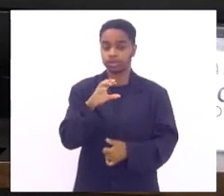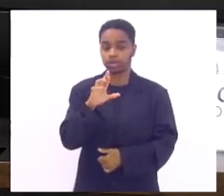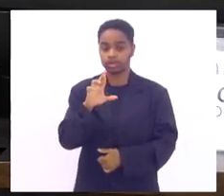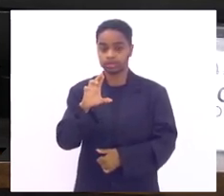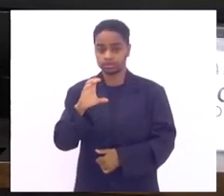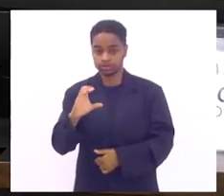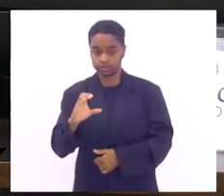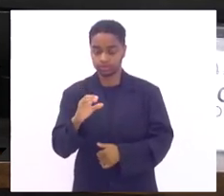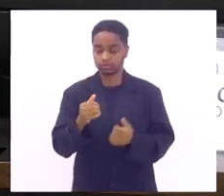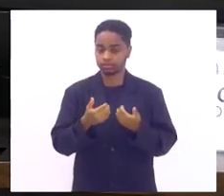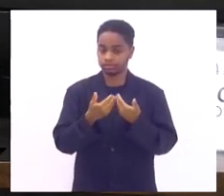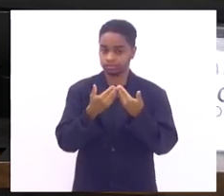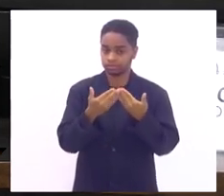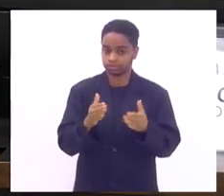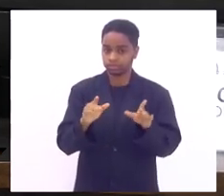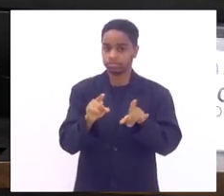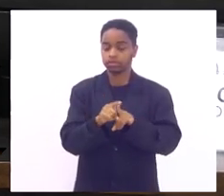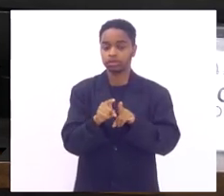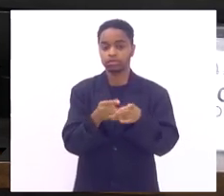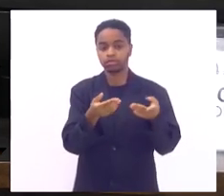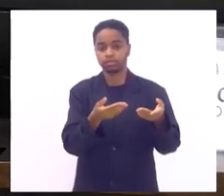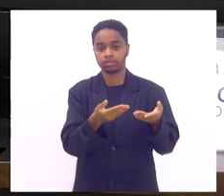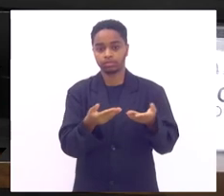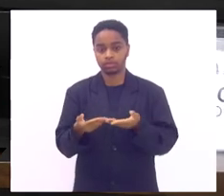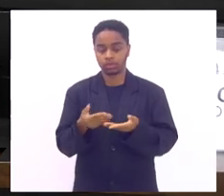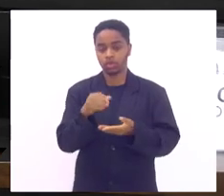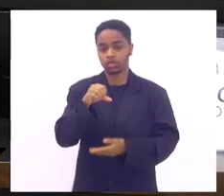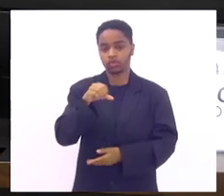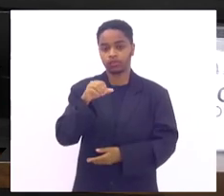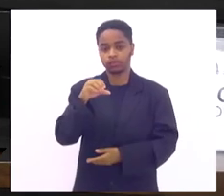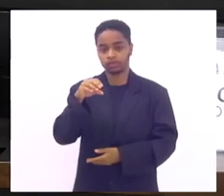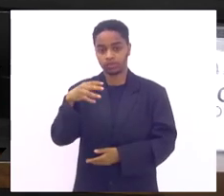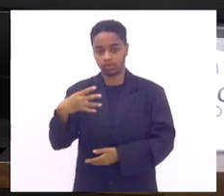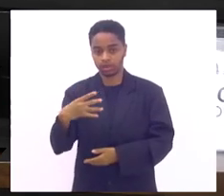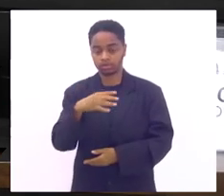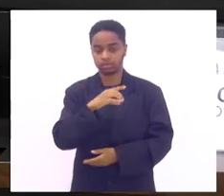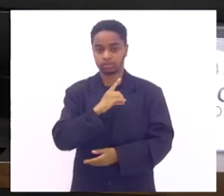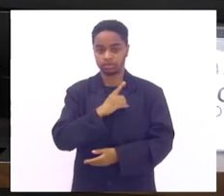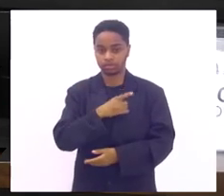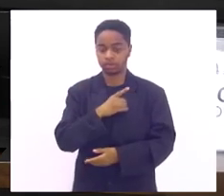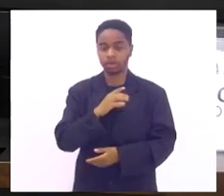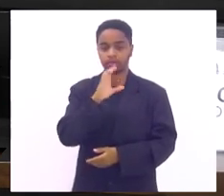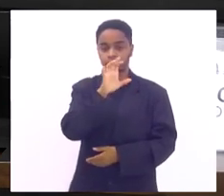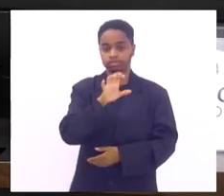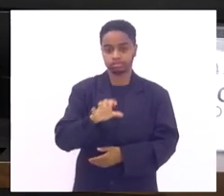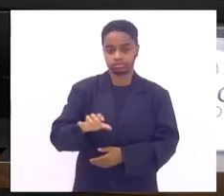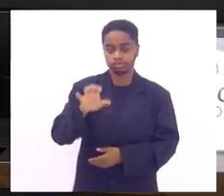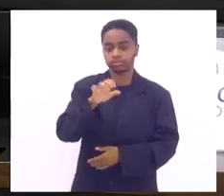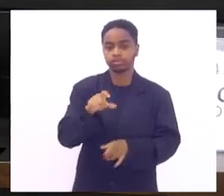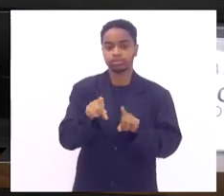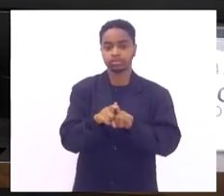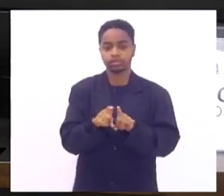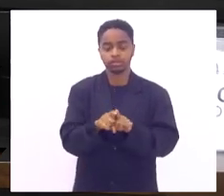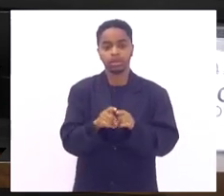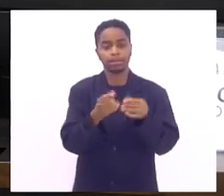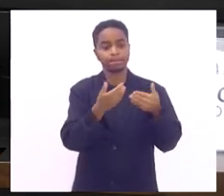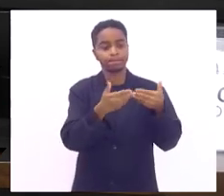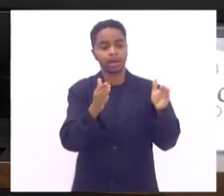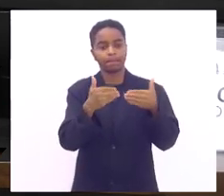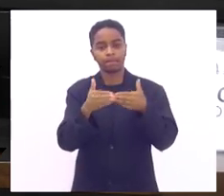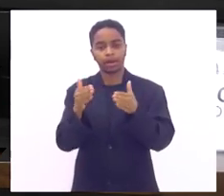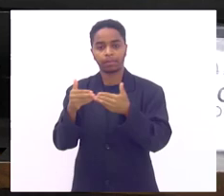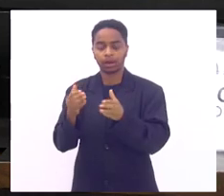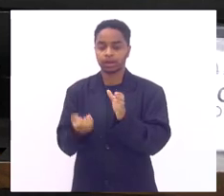portas, trazendo 94 delegados de todo o Estado, por isso que o CRC abriu as portas, criando mais de 50